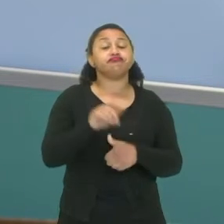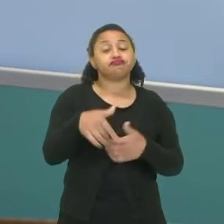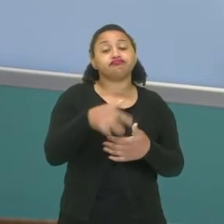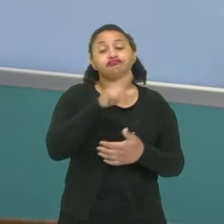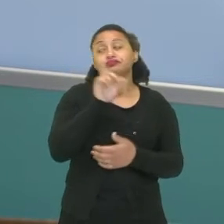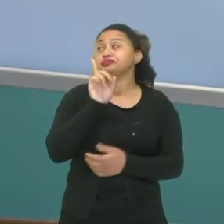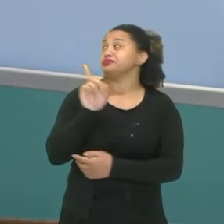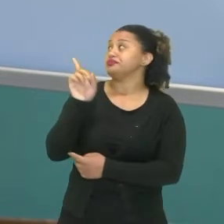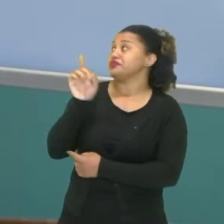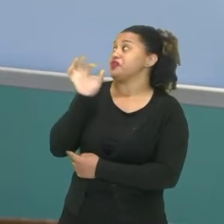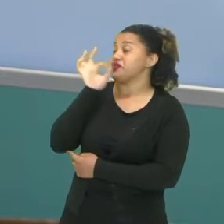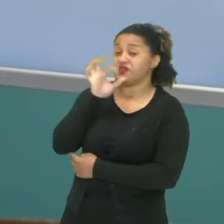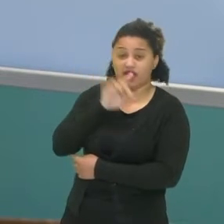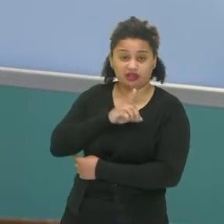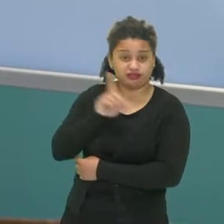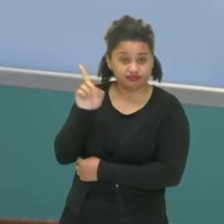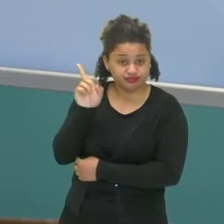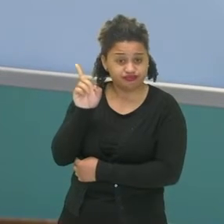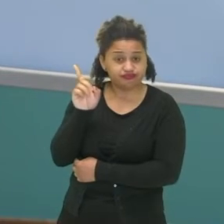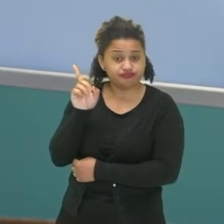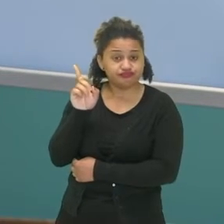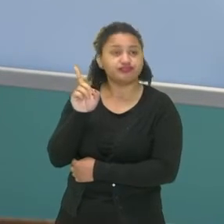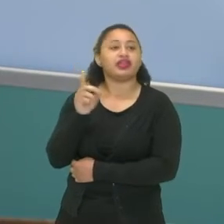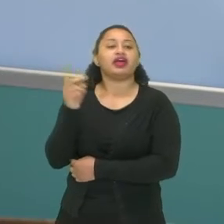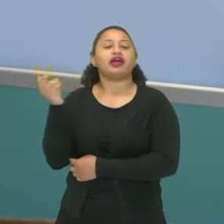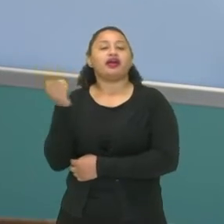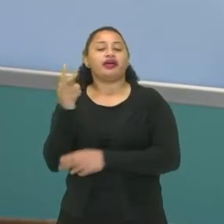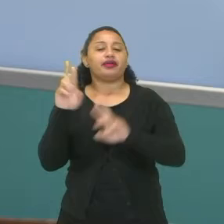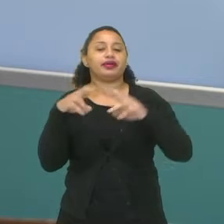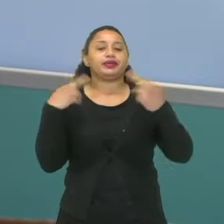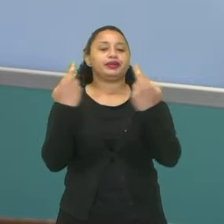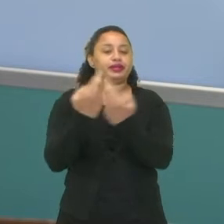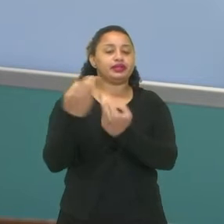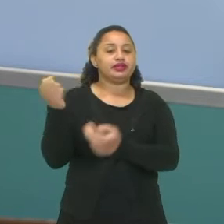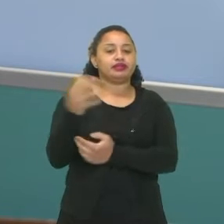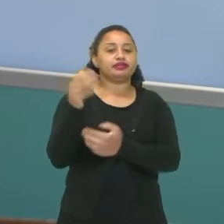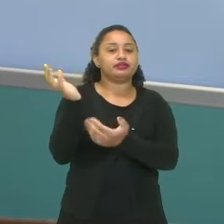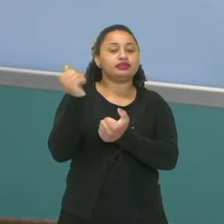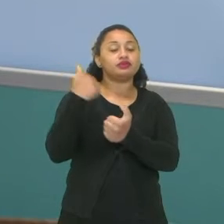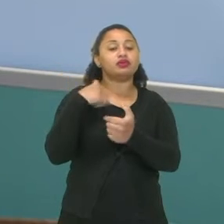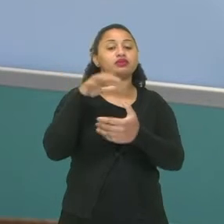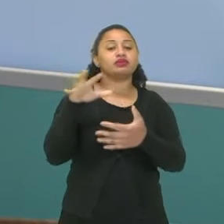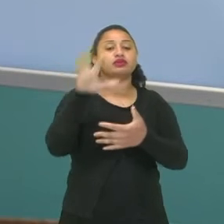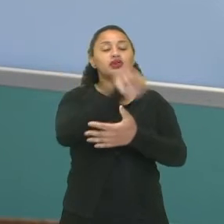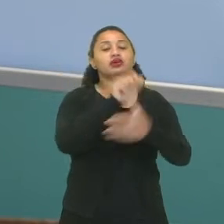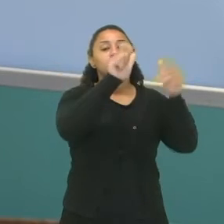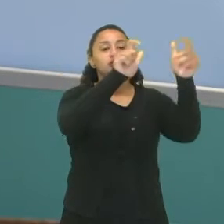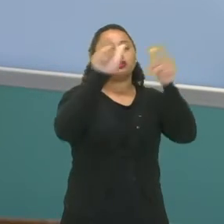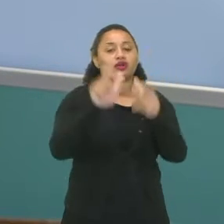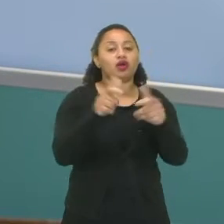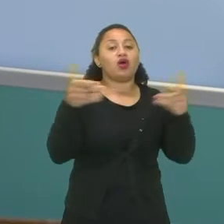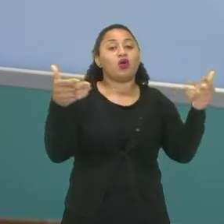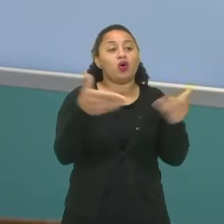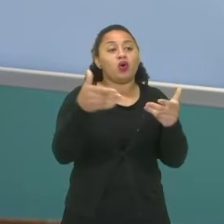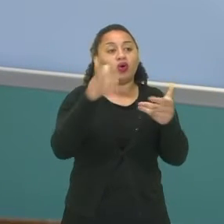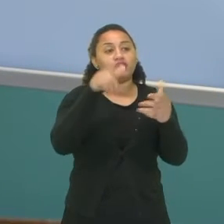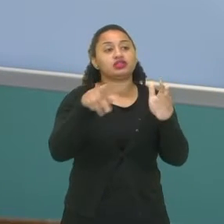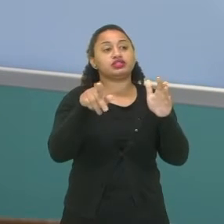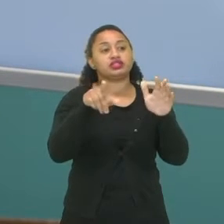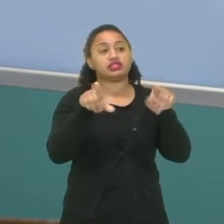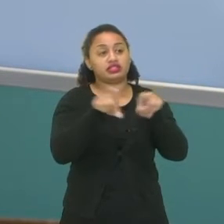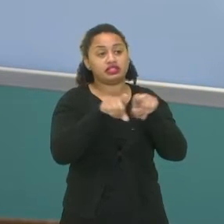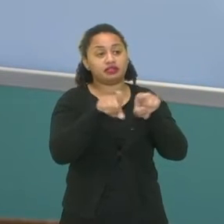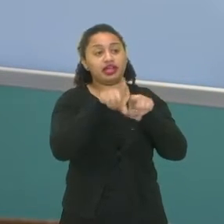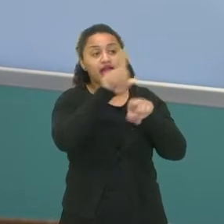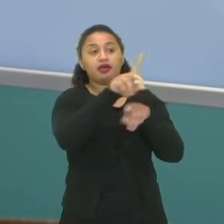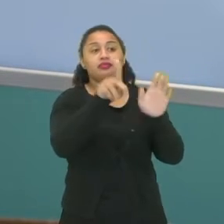o vice-reinado da Nova Espanha, vocês percebem ali, ocupando territórios que hoje pertencem aos Estados Unidos,